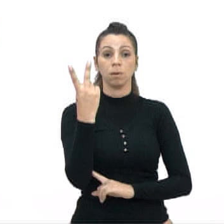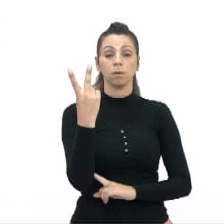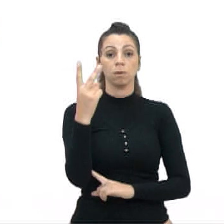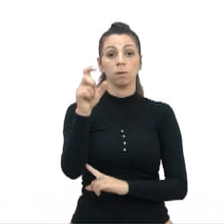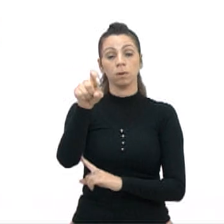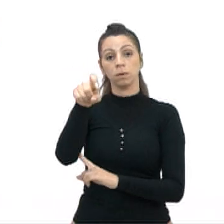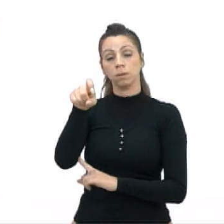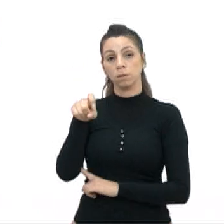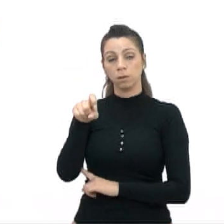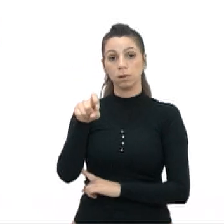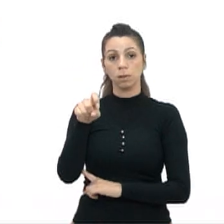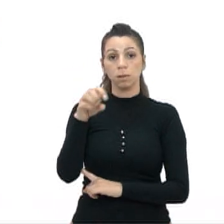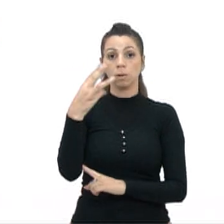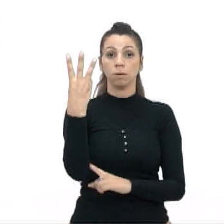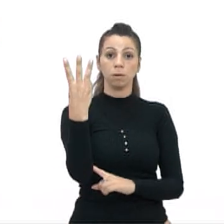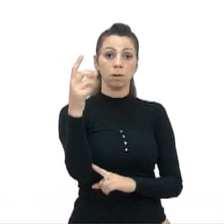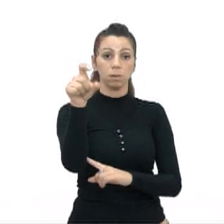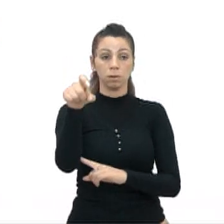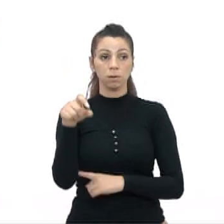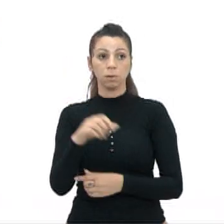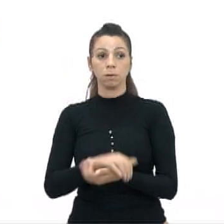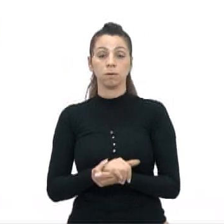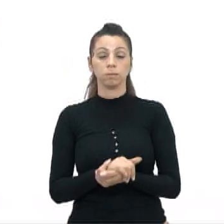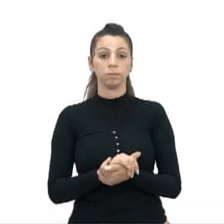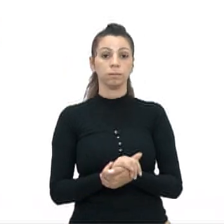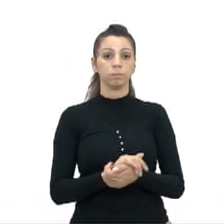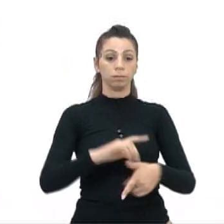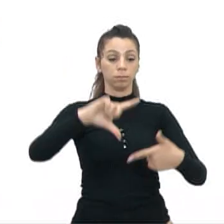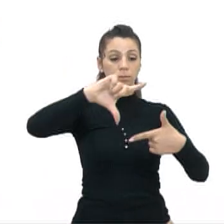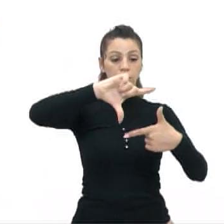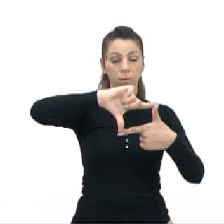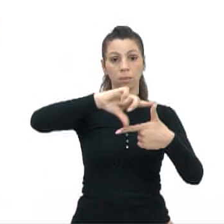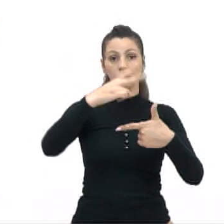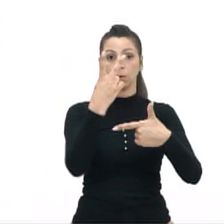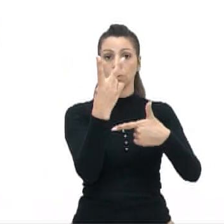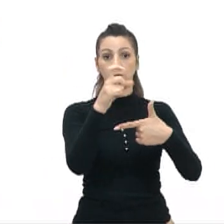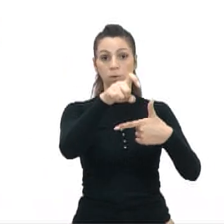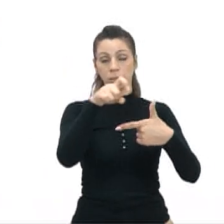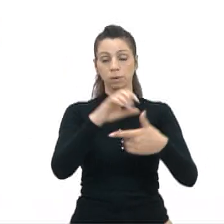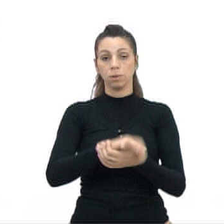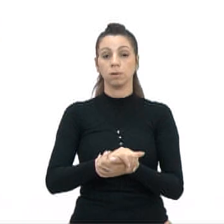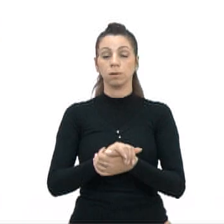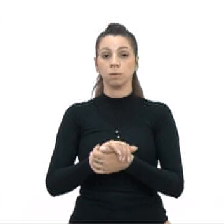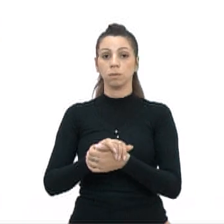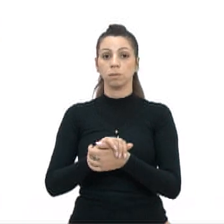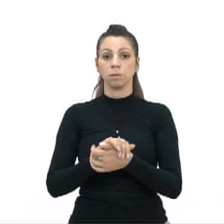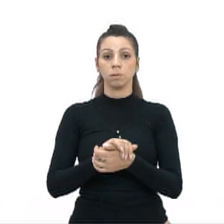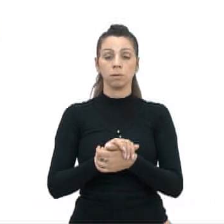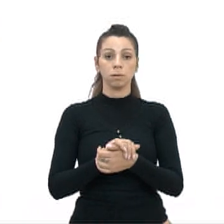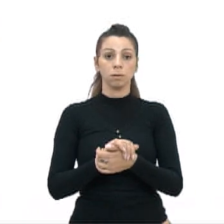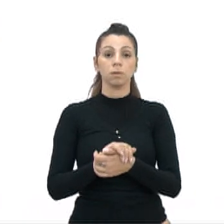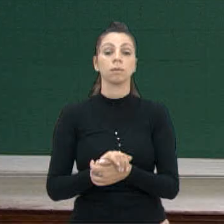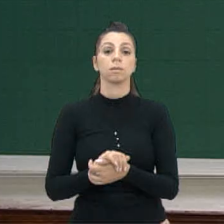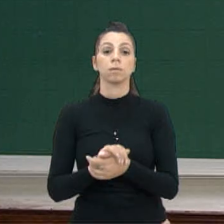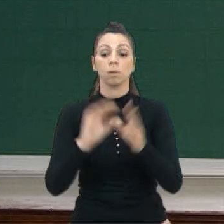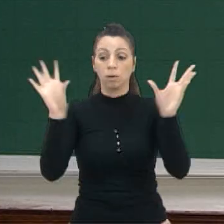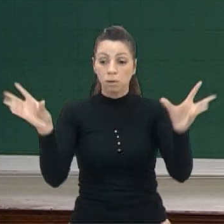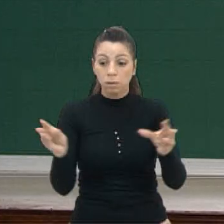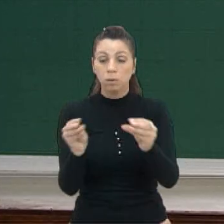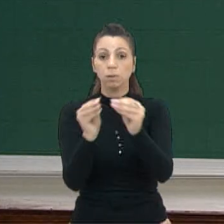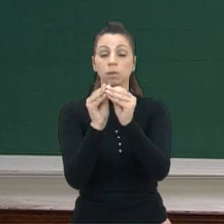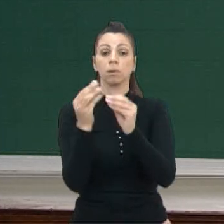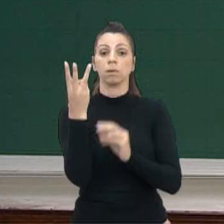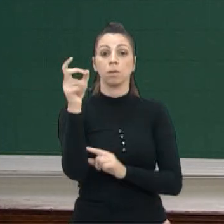3x. Quando eu juntei o retângulo que forma o 2x e o retângulo que representa o 3x, quando eu juntei os